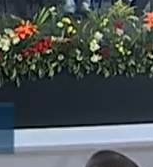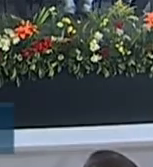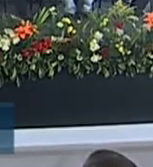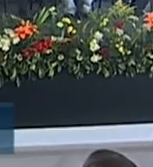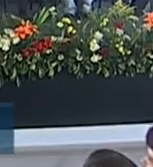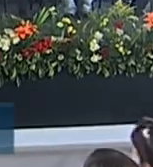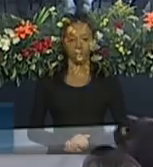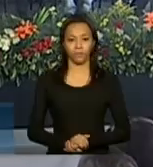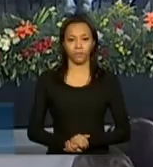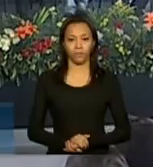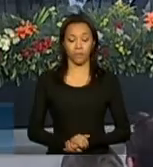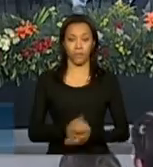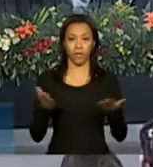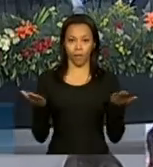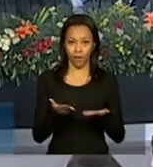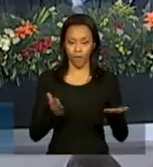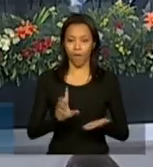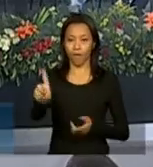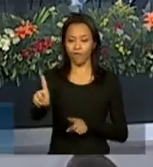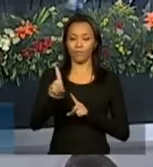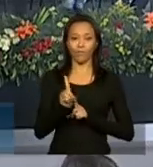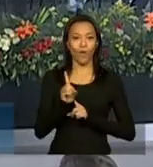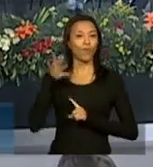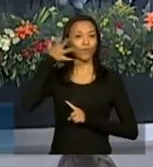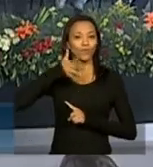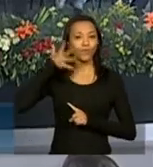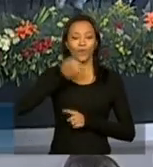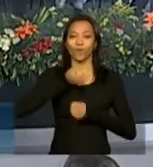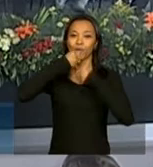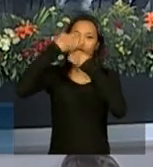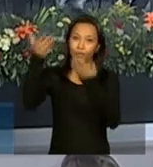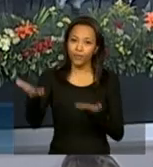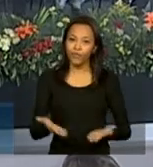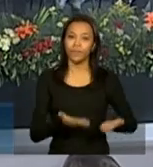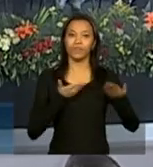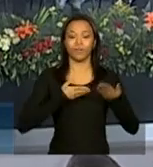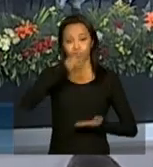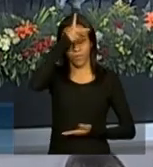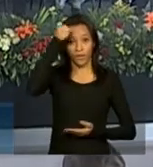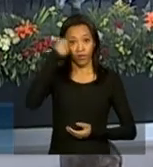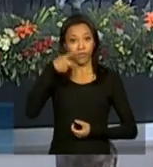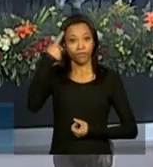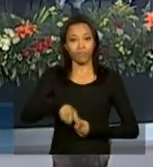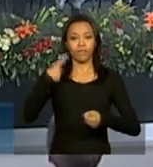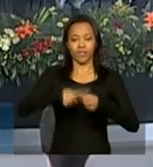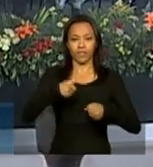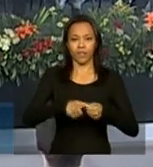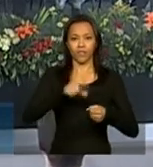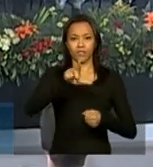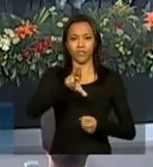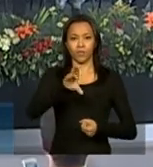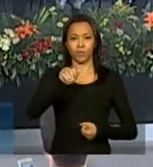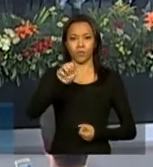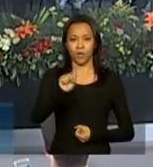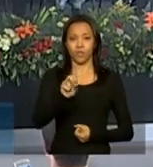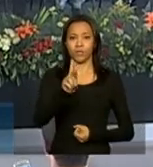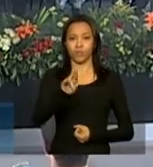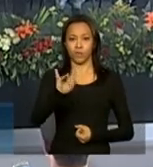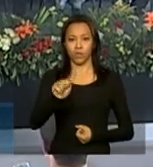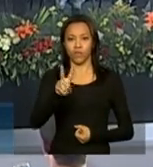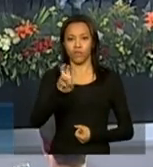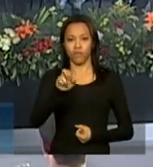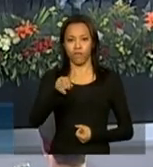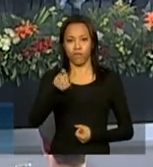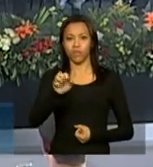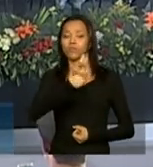Ouviremos, neste instante, as palavras de boas-vindas do prefeito de Lucas do Rio Verde, Otaviano